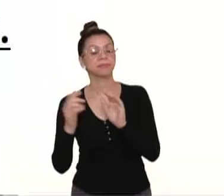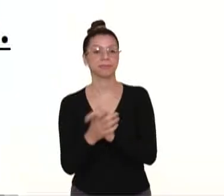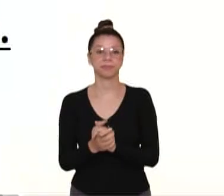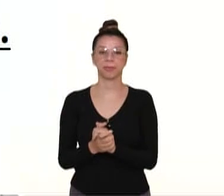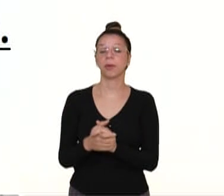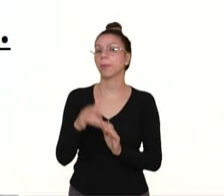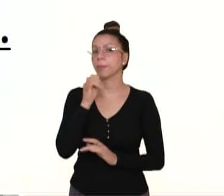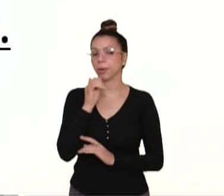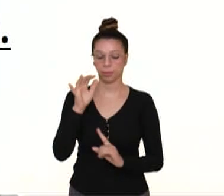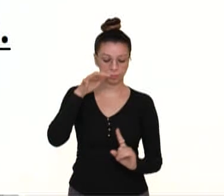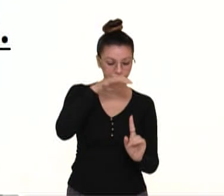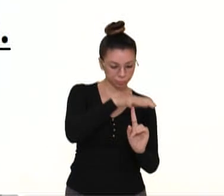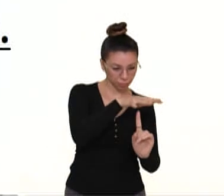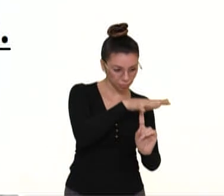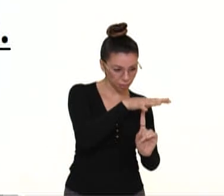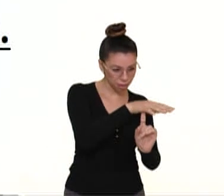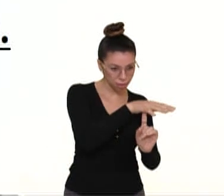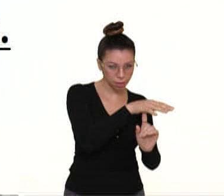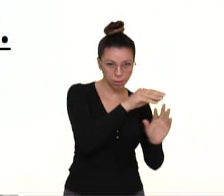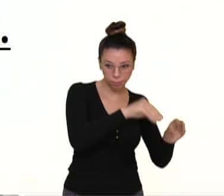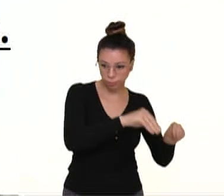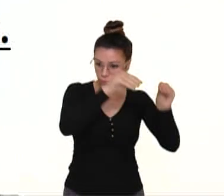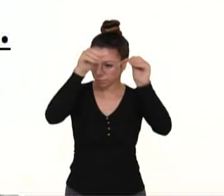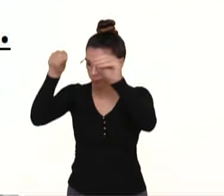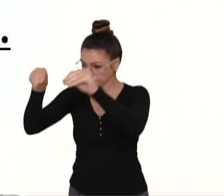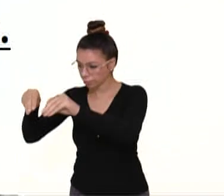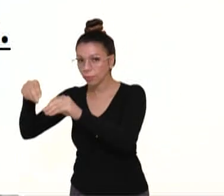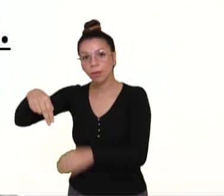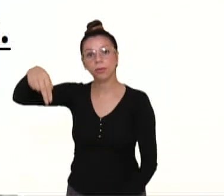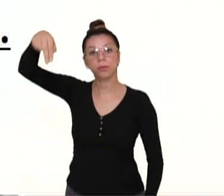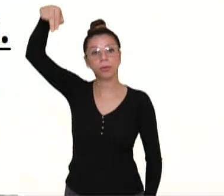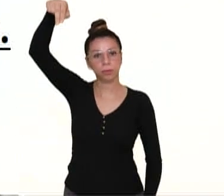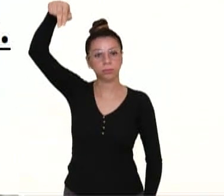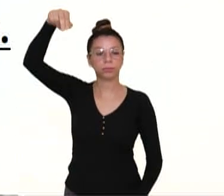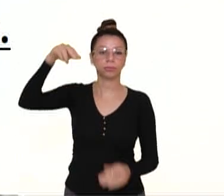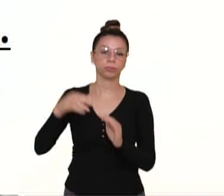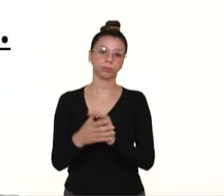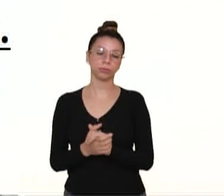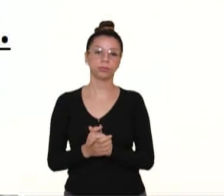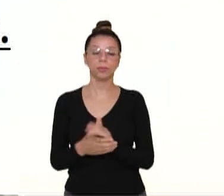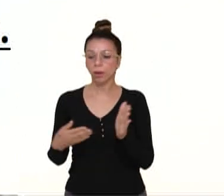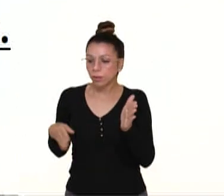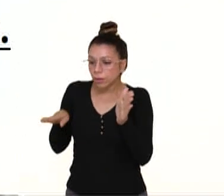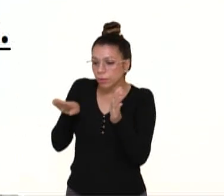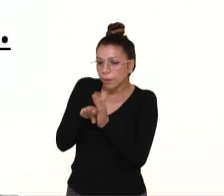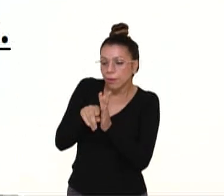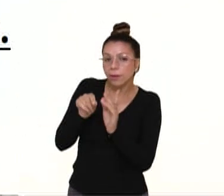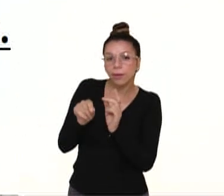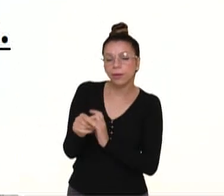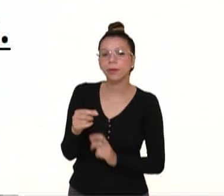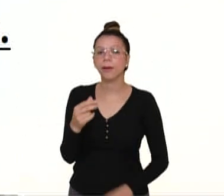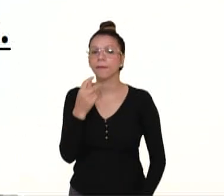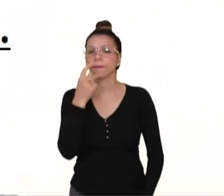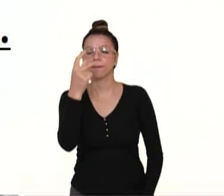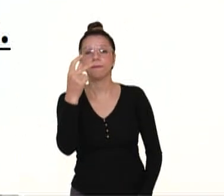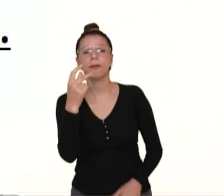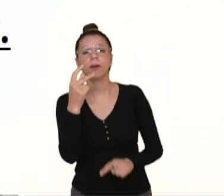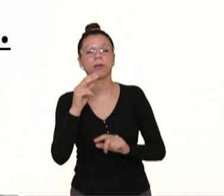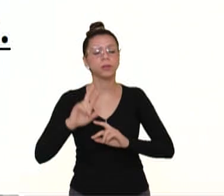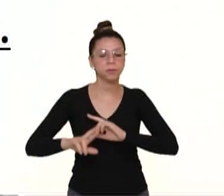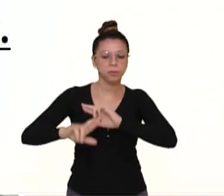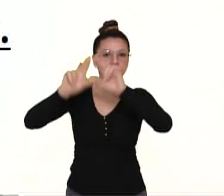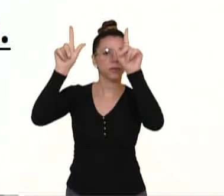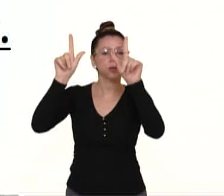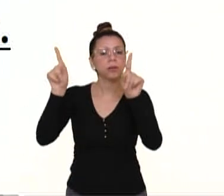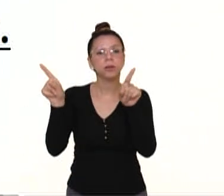daqui do Paraná e vai para um estado do Nordeste. Quando você chega lá, as pessoas falam com sotaque diferente, as